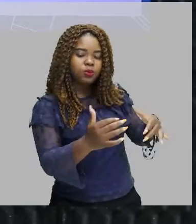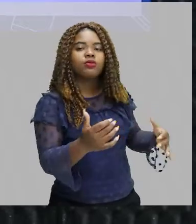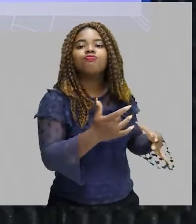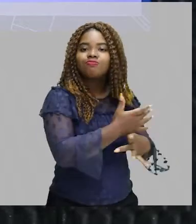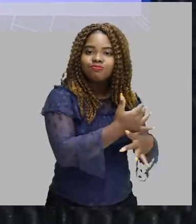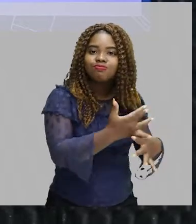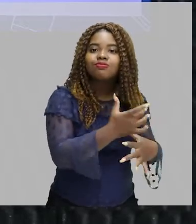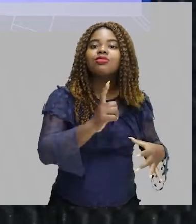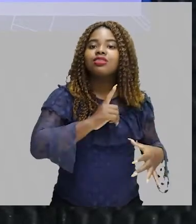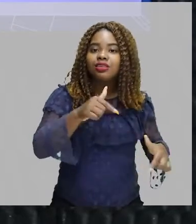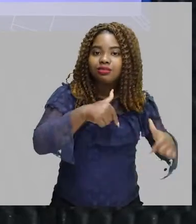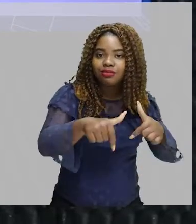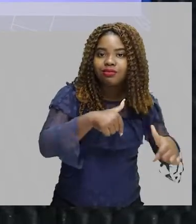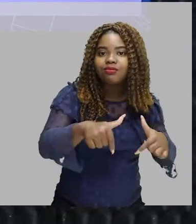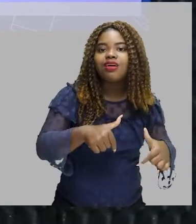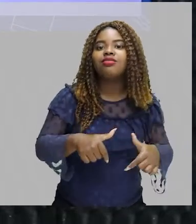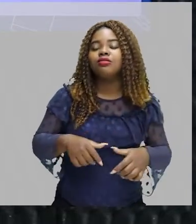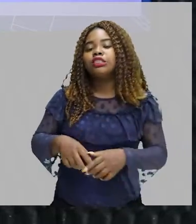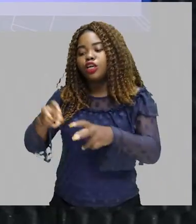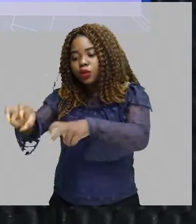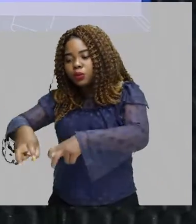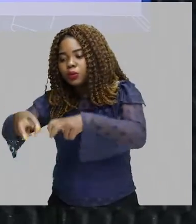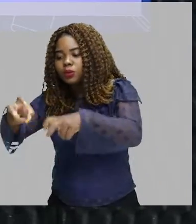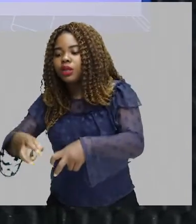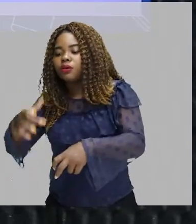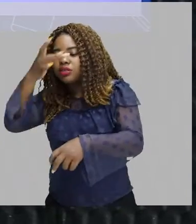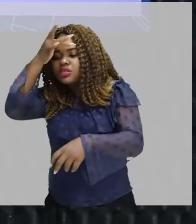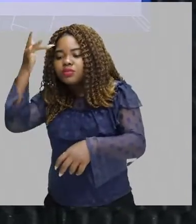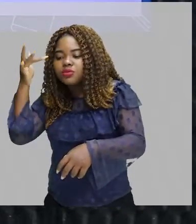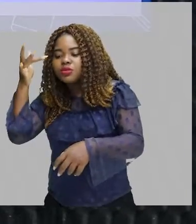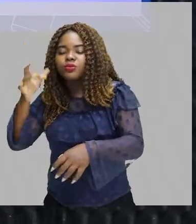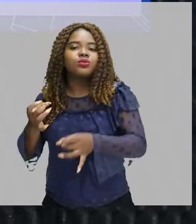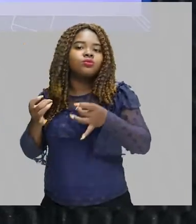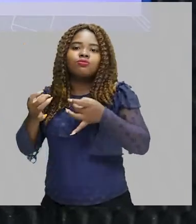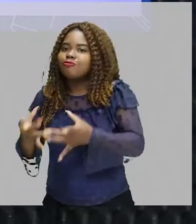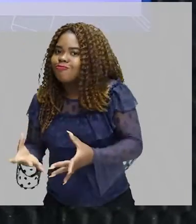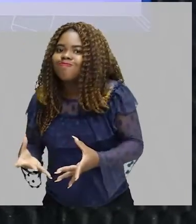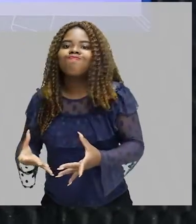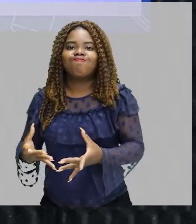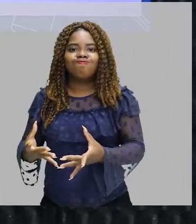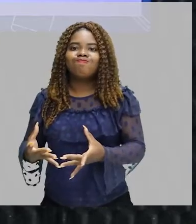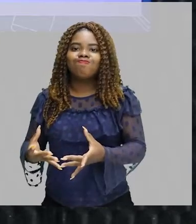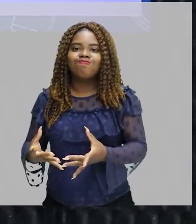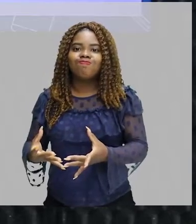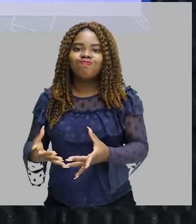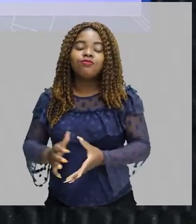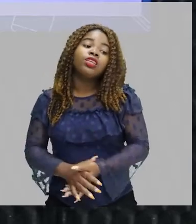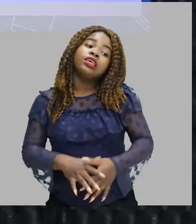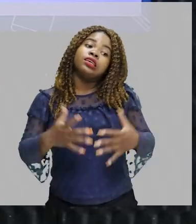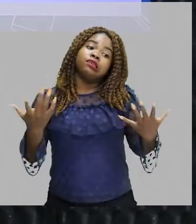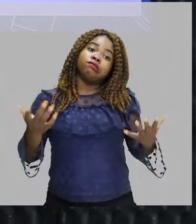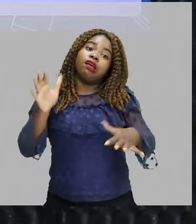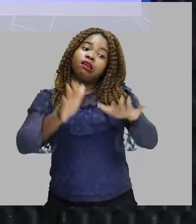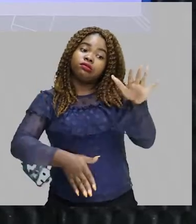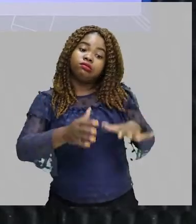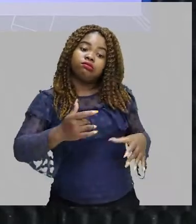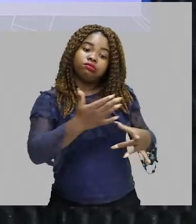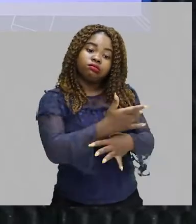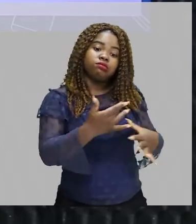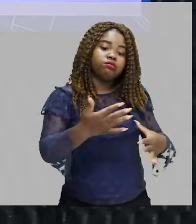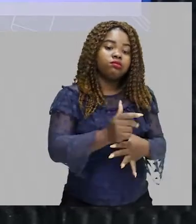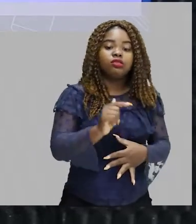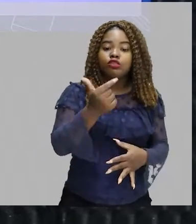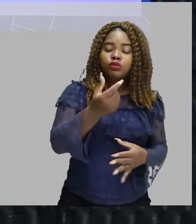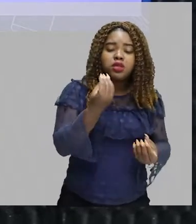espaço urbano. E muitas vezes esse espaço urbano não vai estar preparado adequadamente para receber esse contingente populacional,